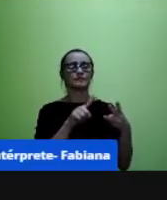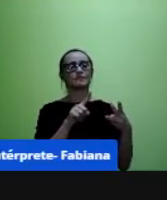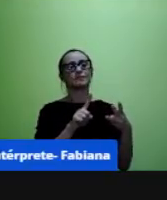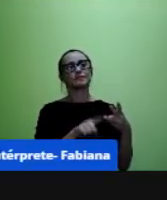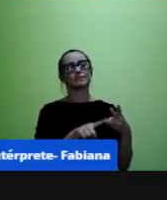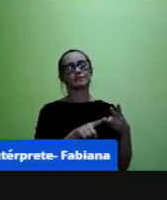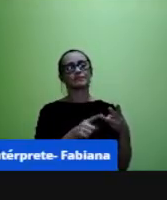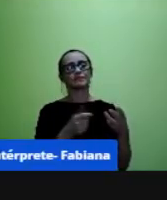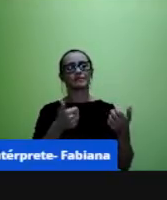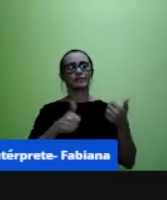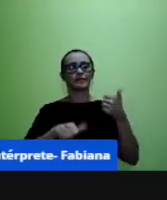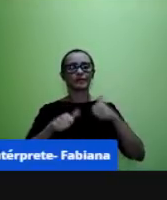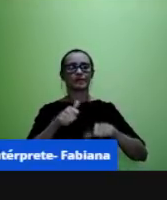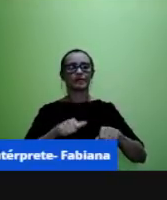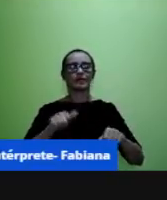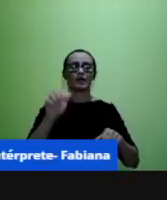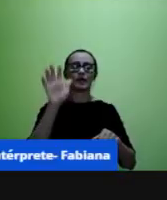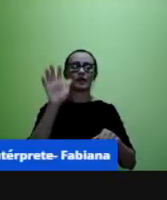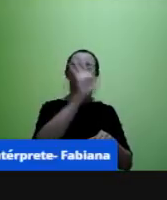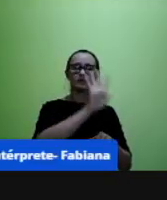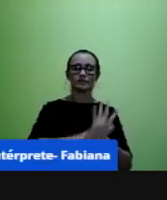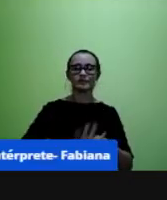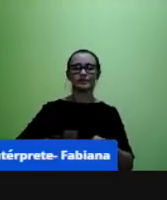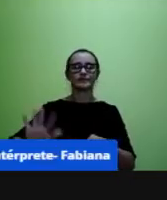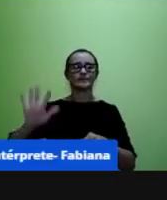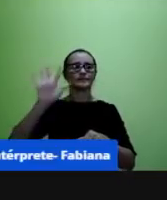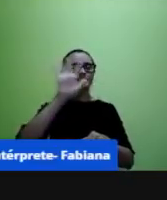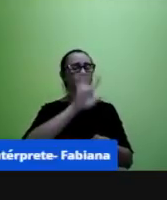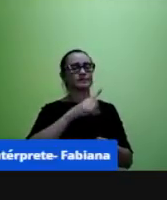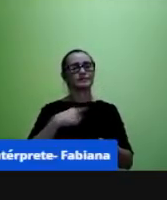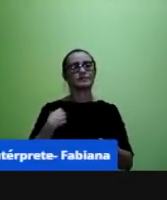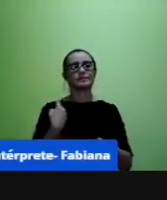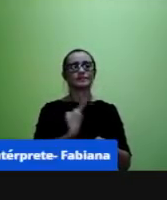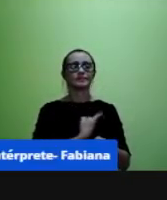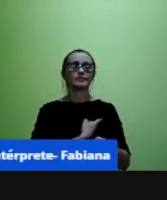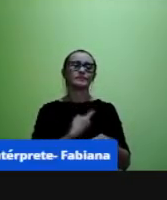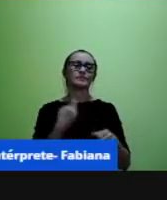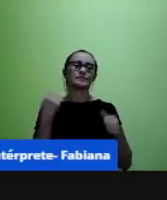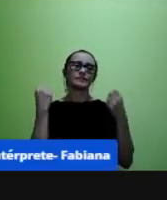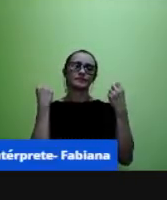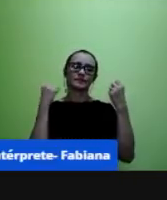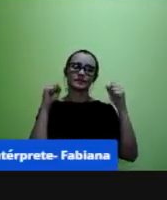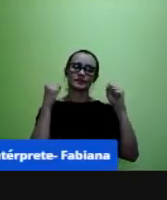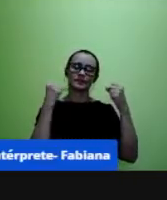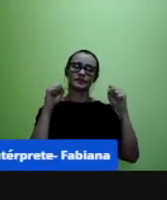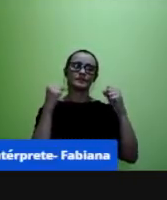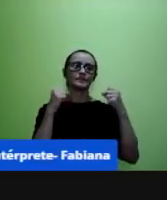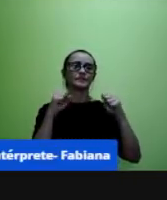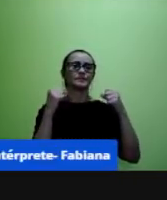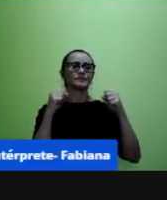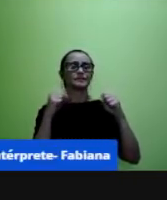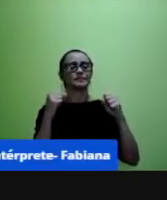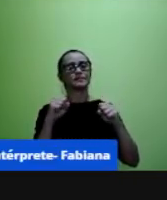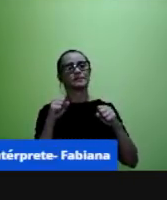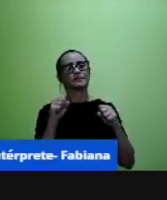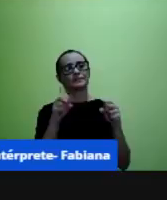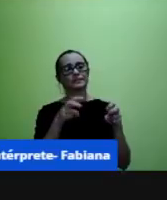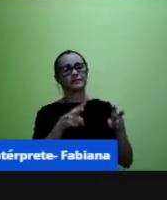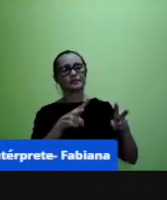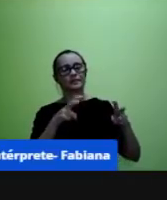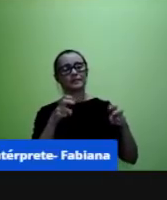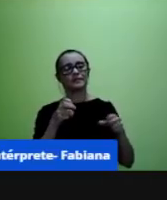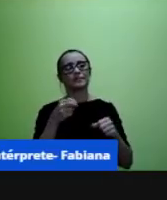uma avaliação geral, né, que nós também da educação física podemos estar observando para melhorar a nossa prática